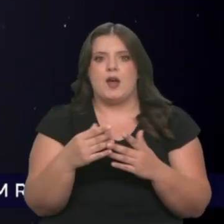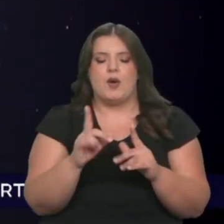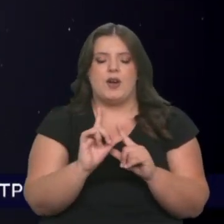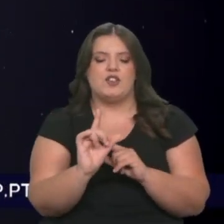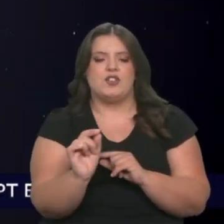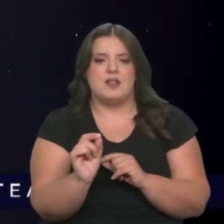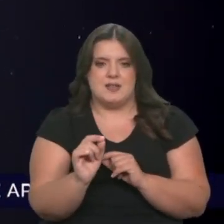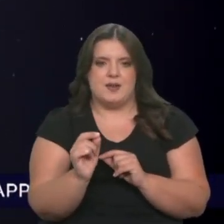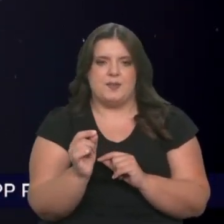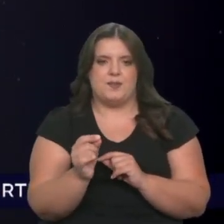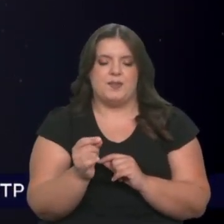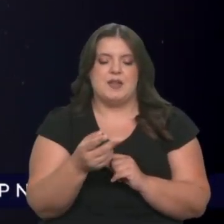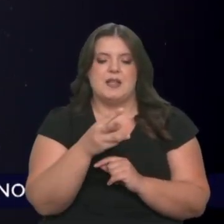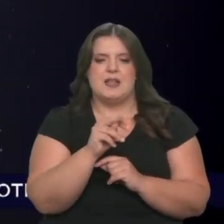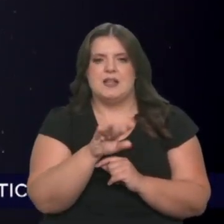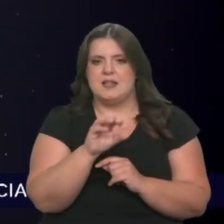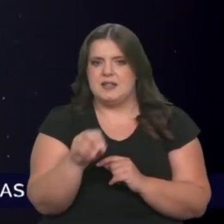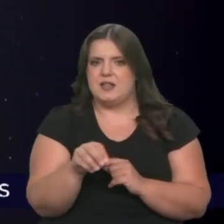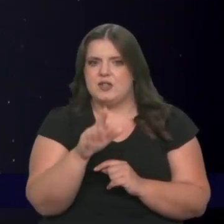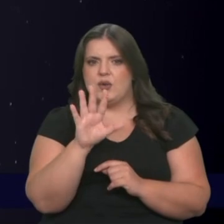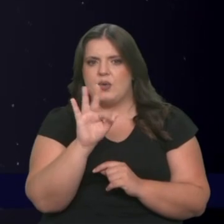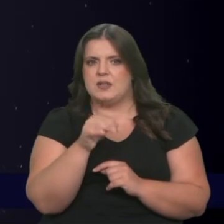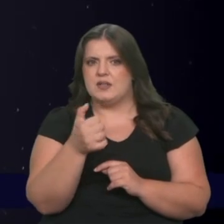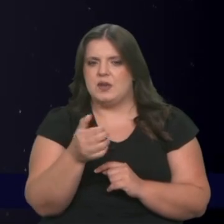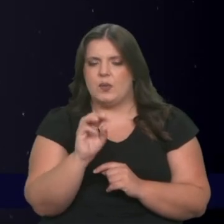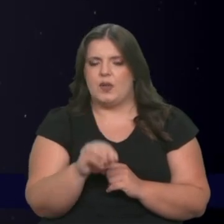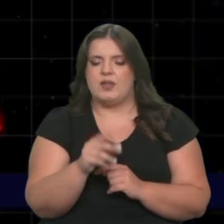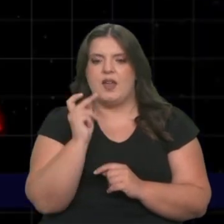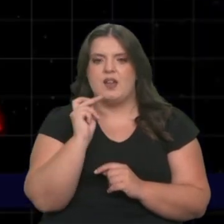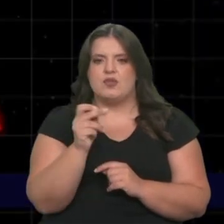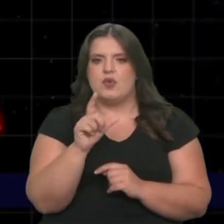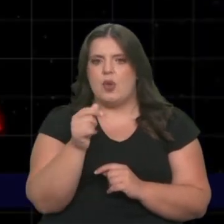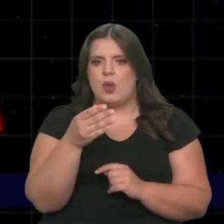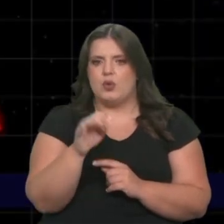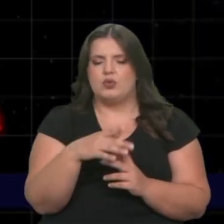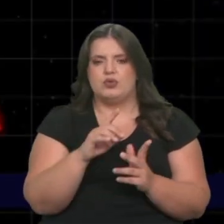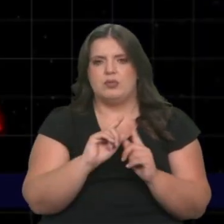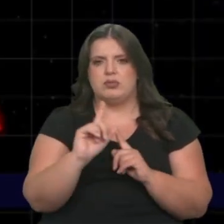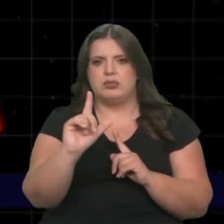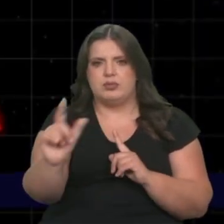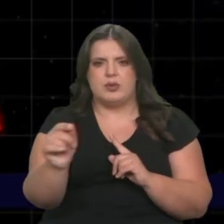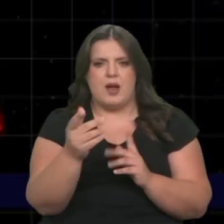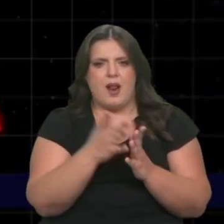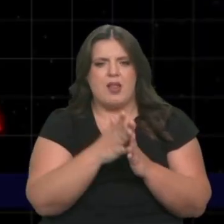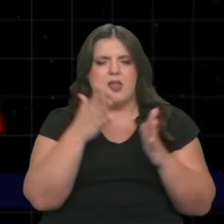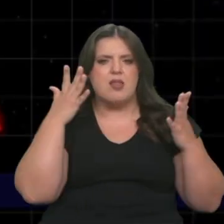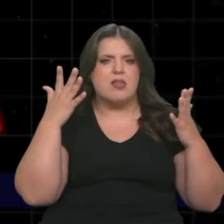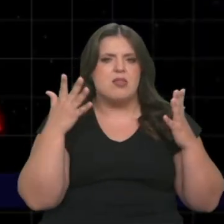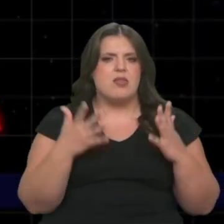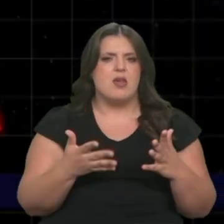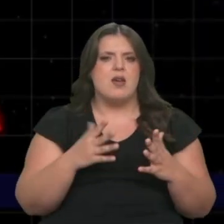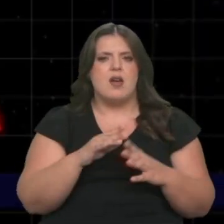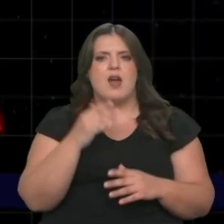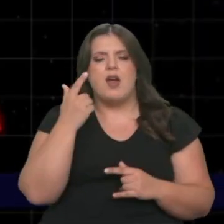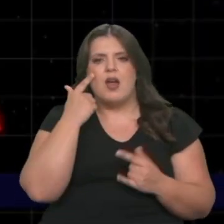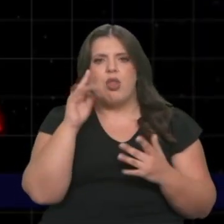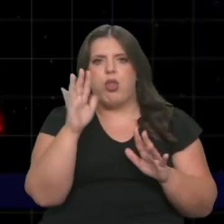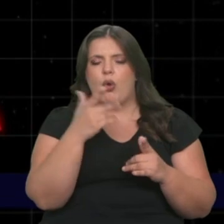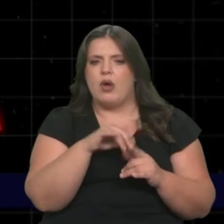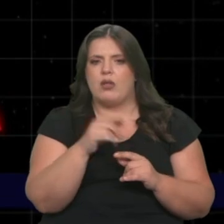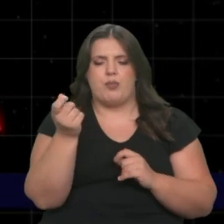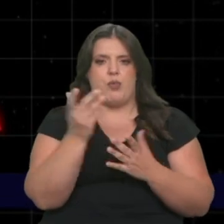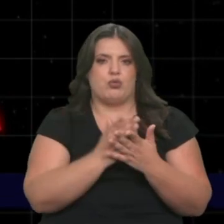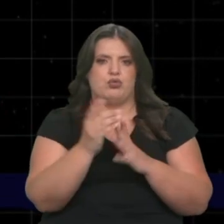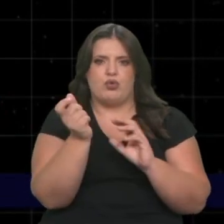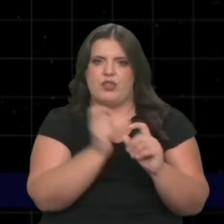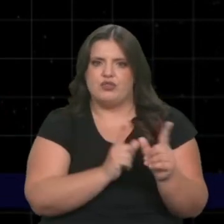distância. Entre 300 a 450 anos-luz é uma margem muito grande em astronomia. É absolutamente doido para a astronomia nós